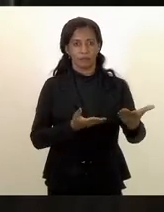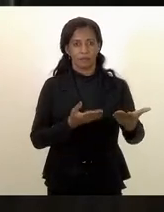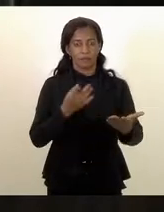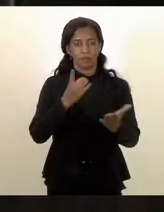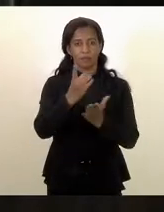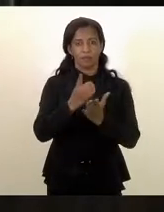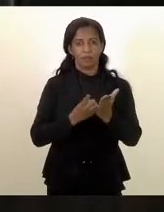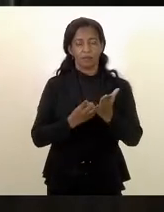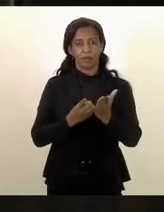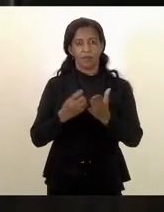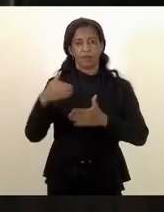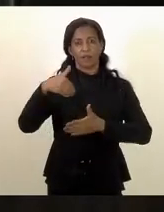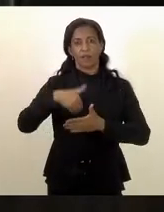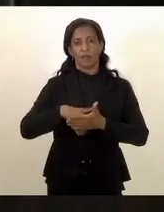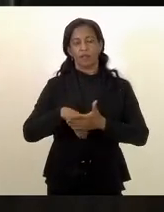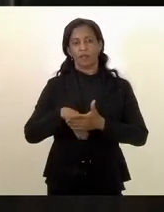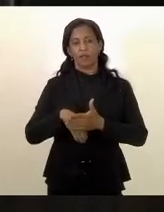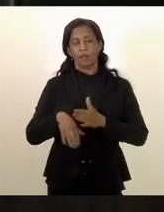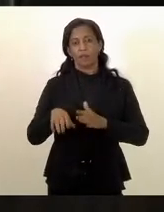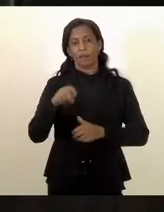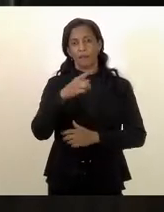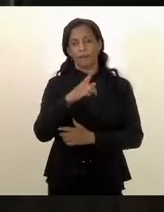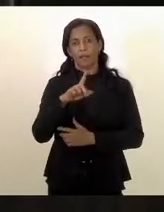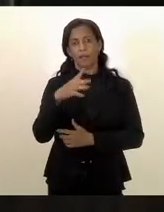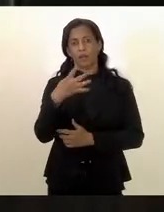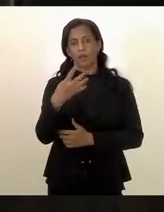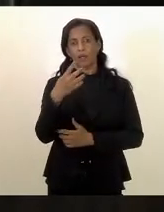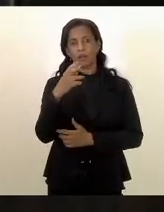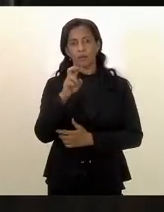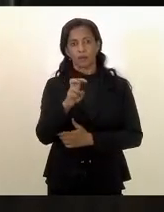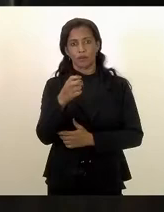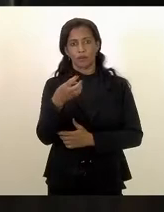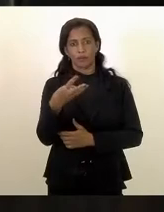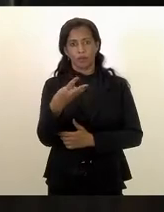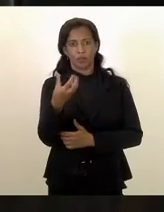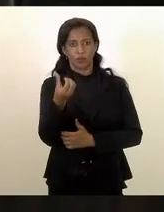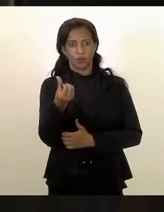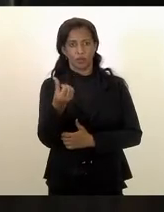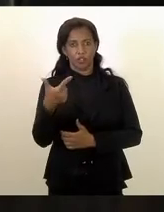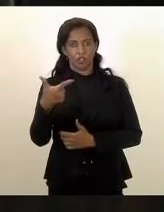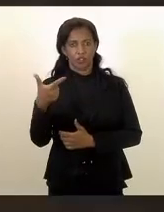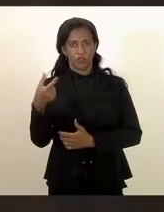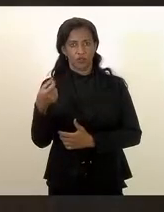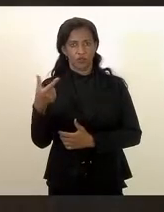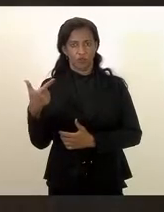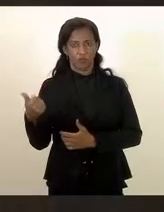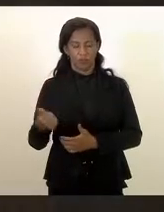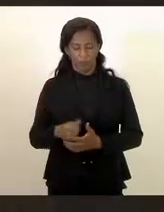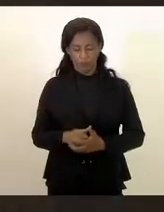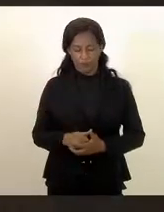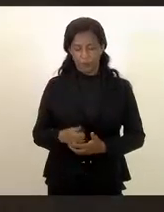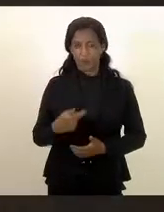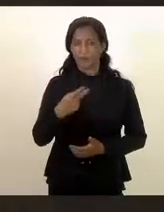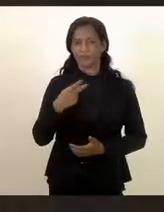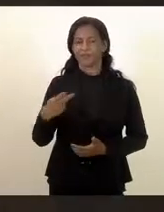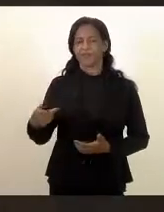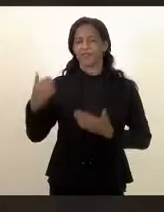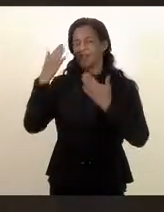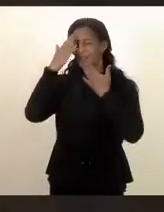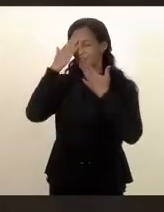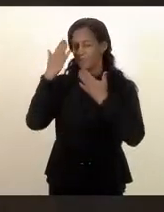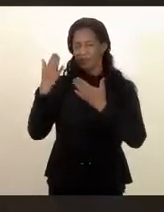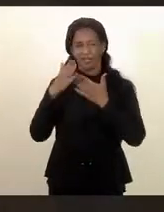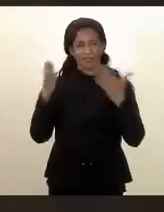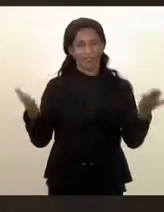voto do seu projeto de lei 4536 de 21 senhora presidente muito obrigada senhoras